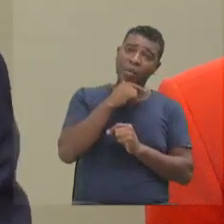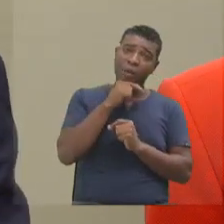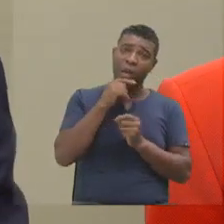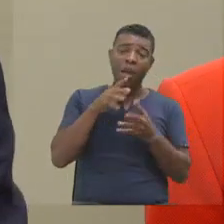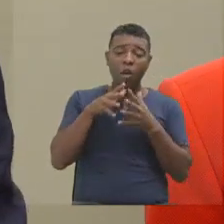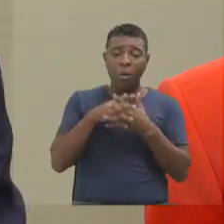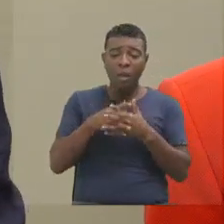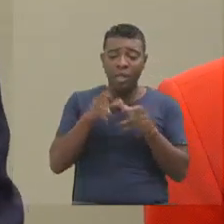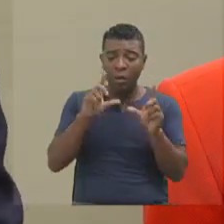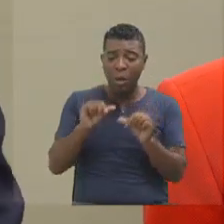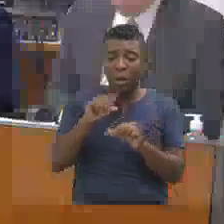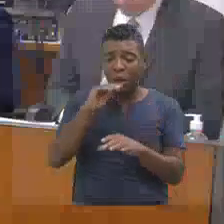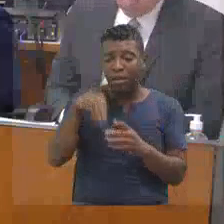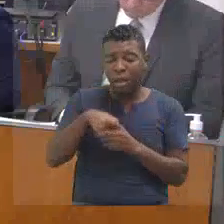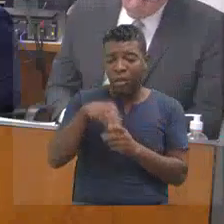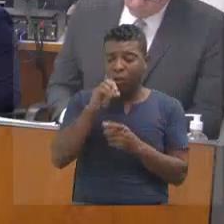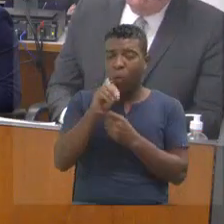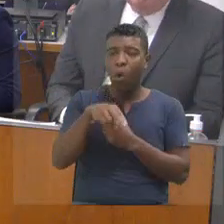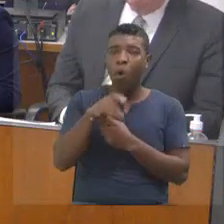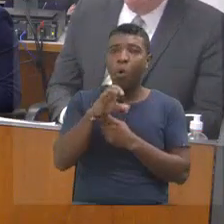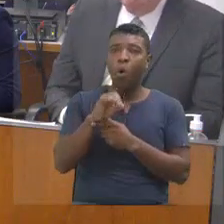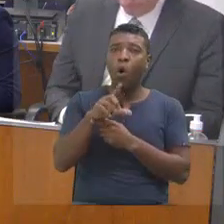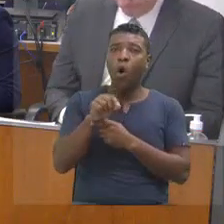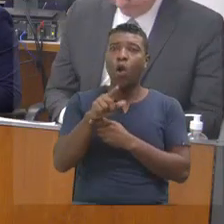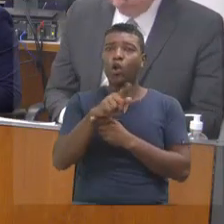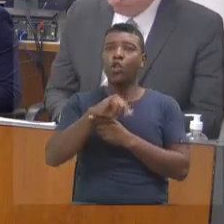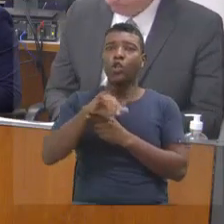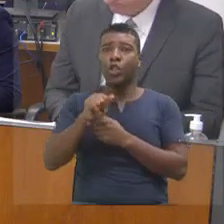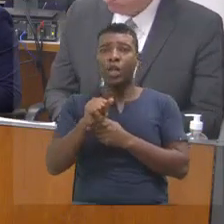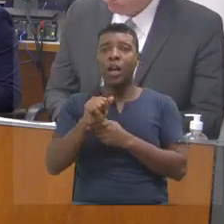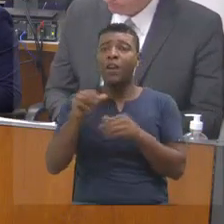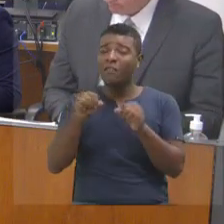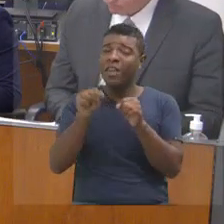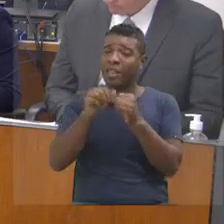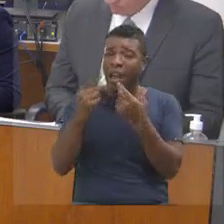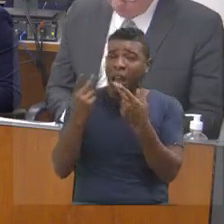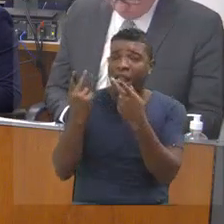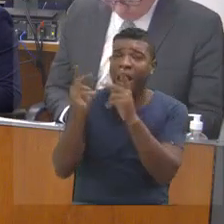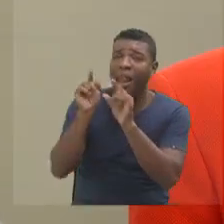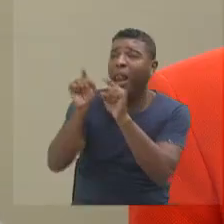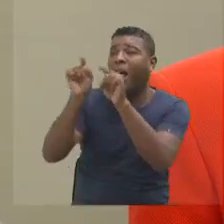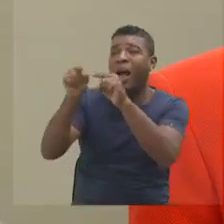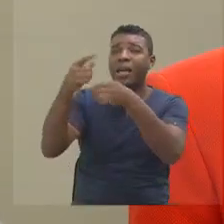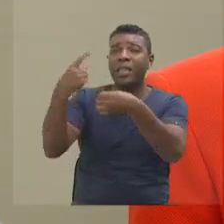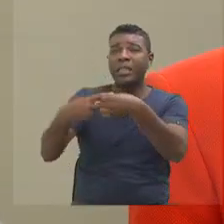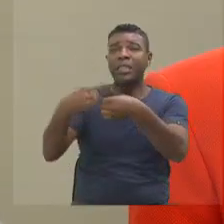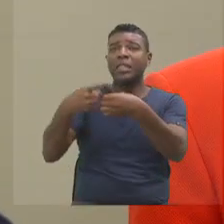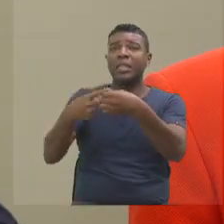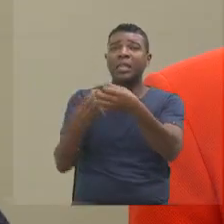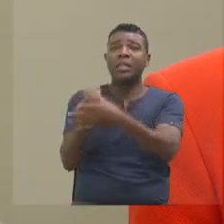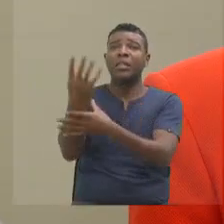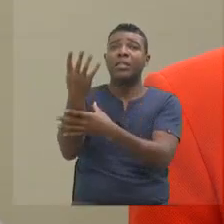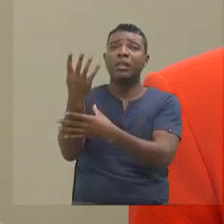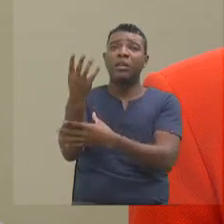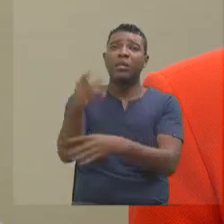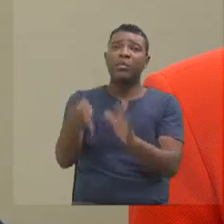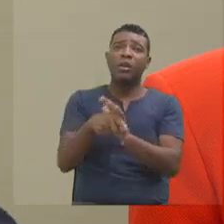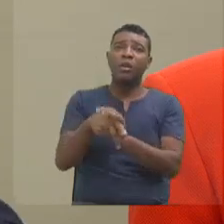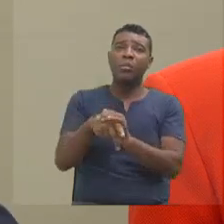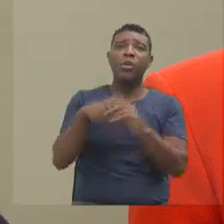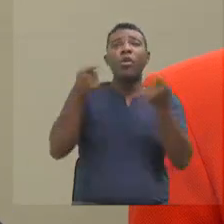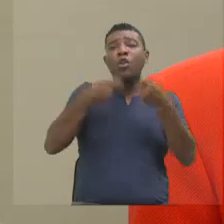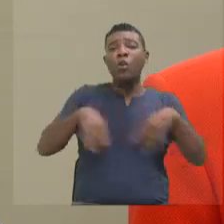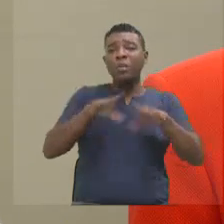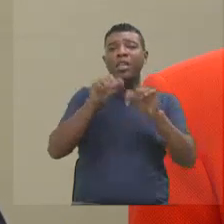Menor da Oncologia seja feito lá na sua cidade origem que tem todas as condições é pacientes que não precisam de fazer